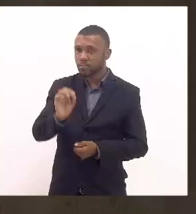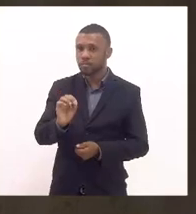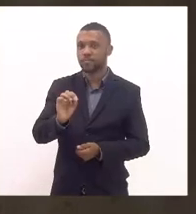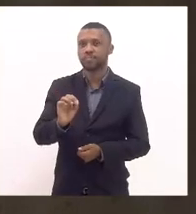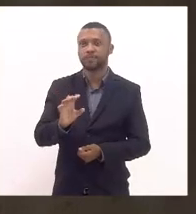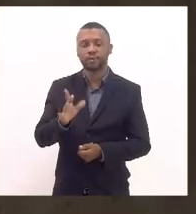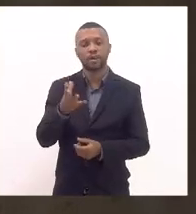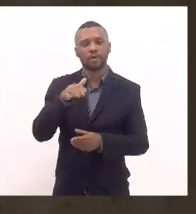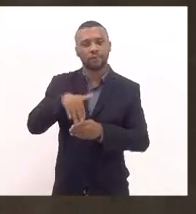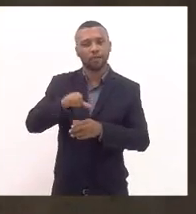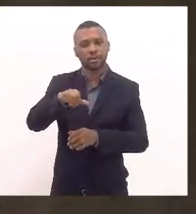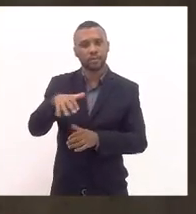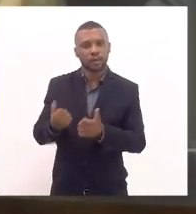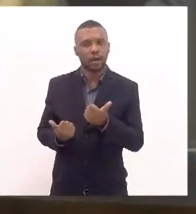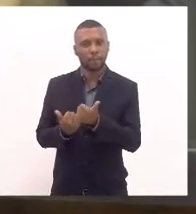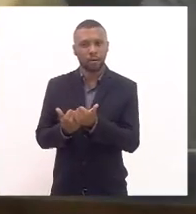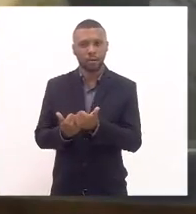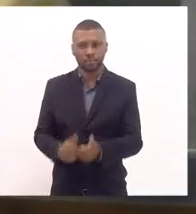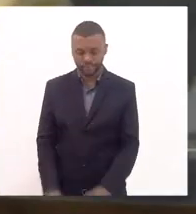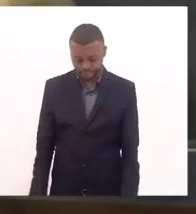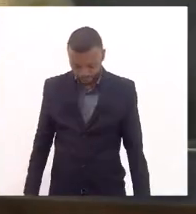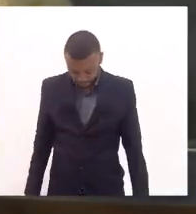botín presidente